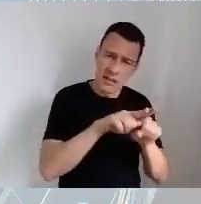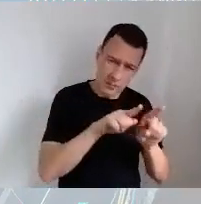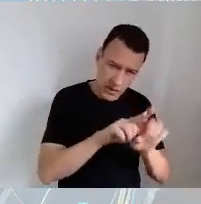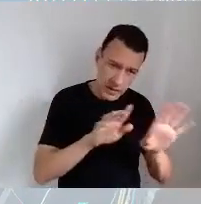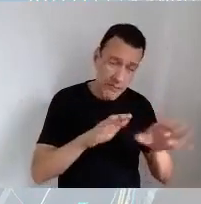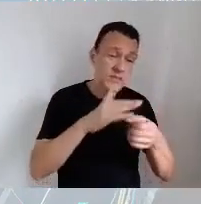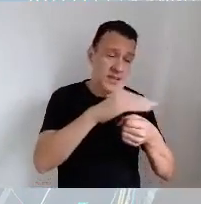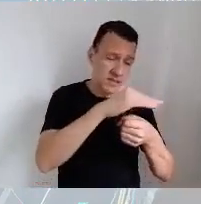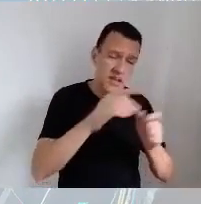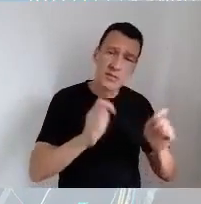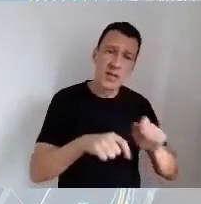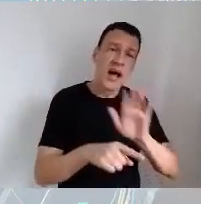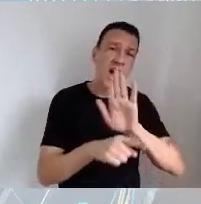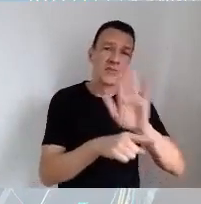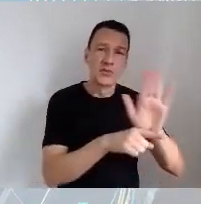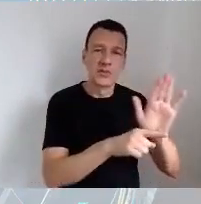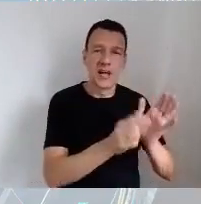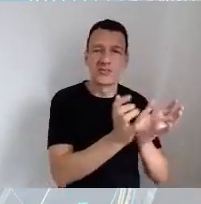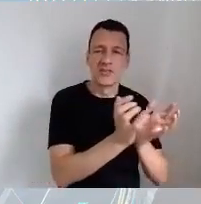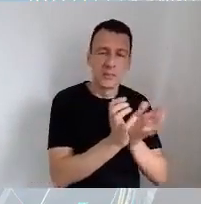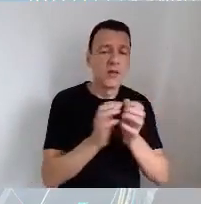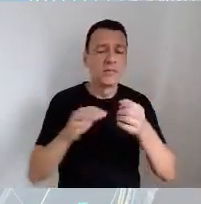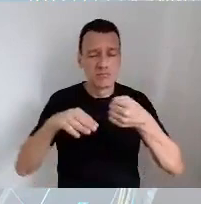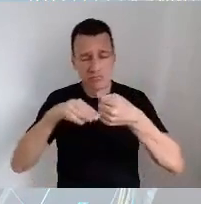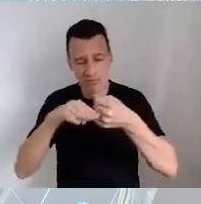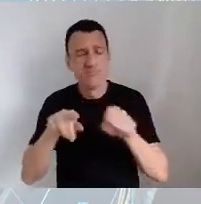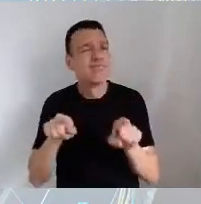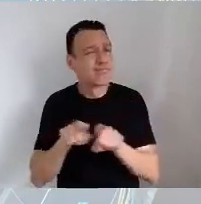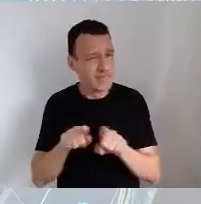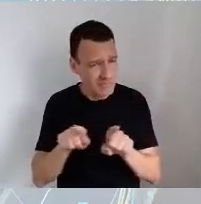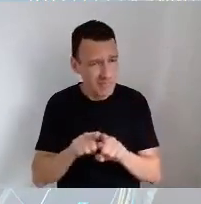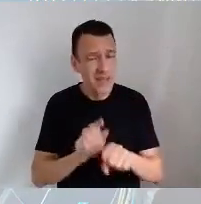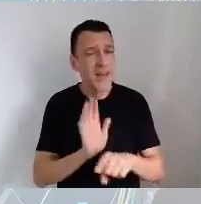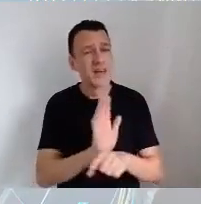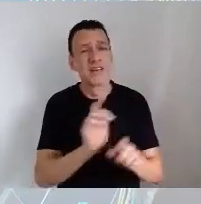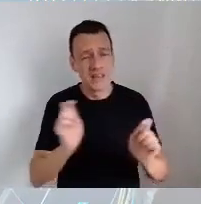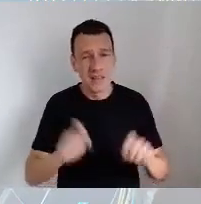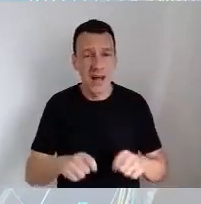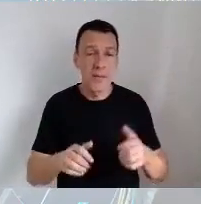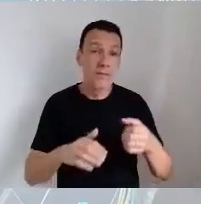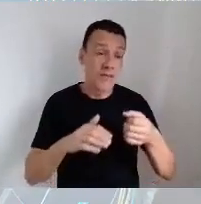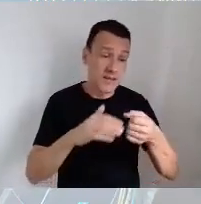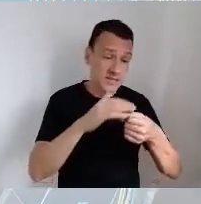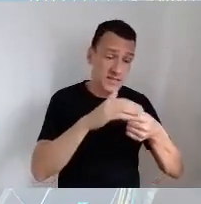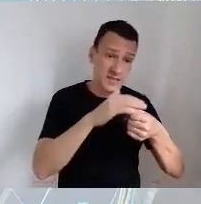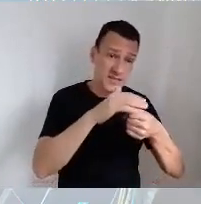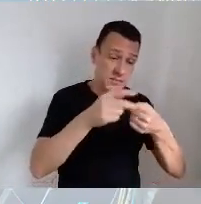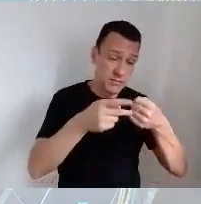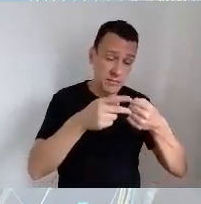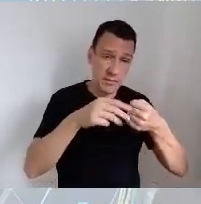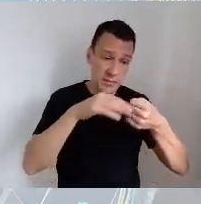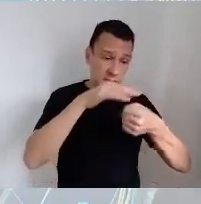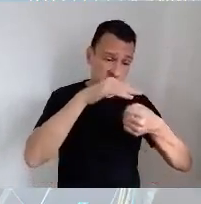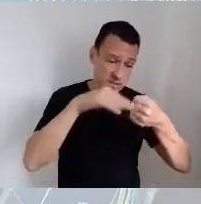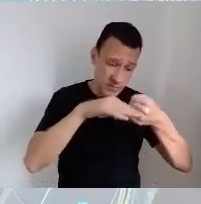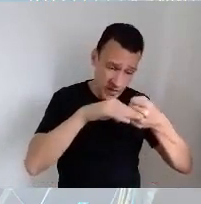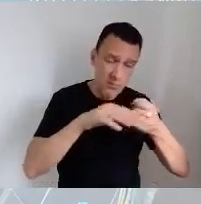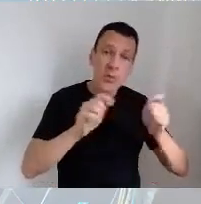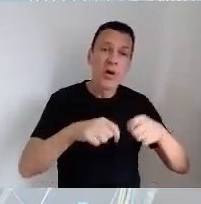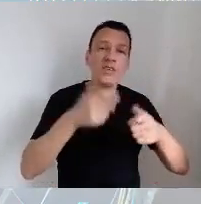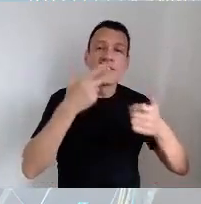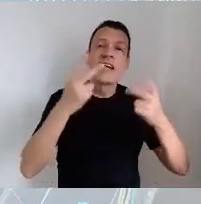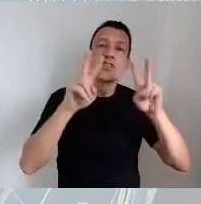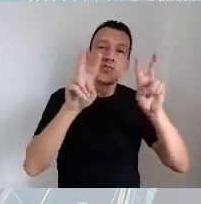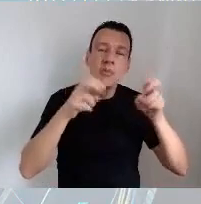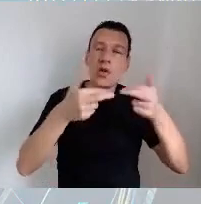também o pleno consegue falar sobre novidades ou até coisas do negócio sor também mas que diferencia